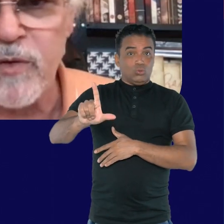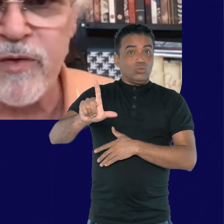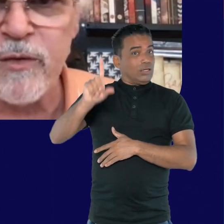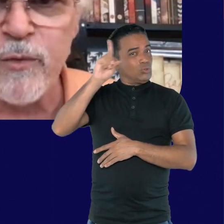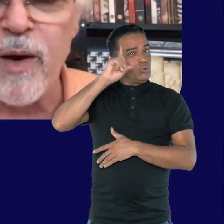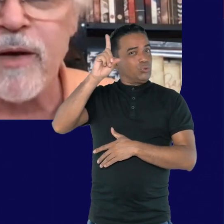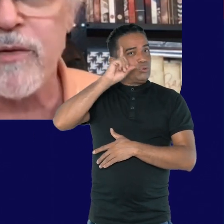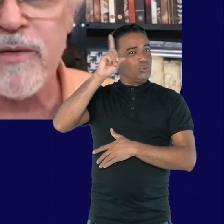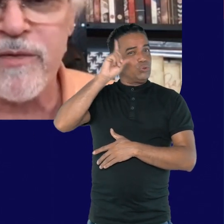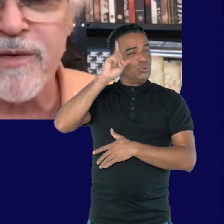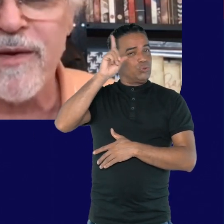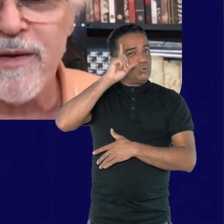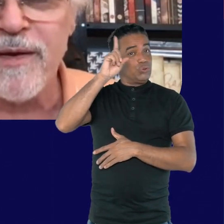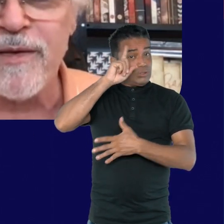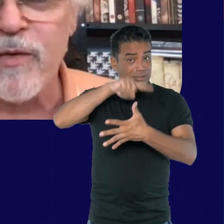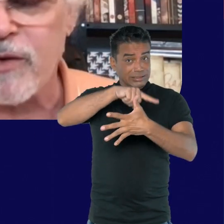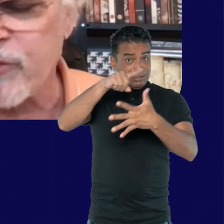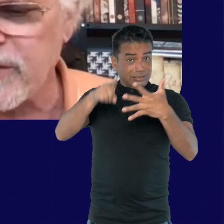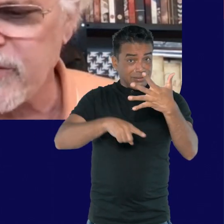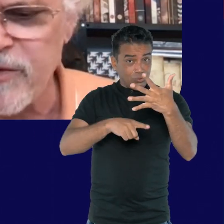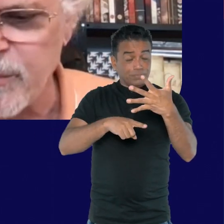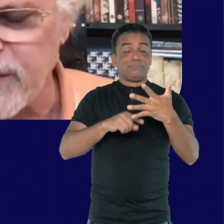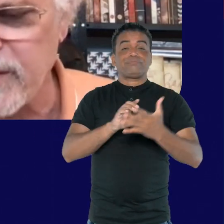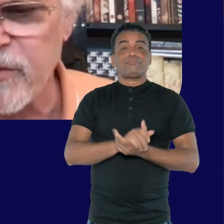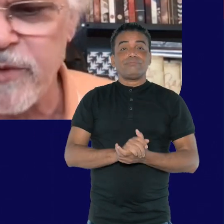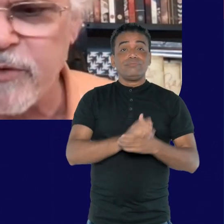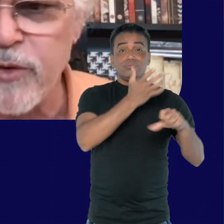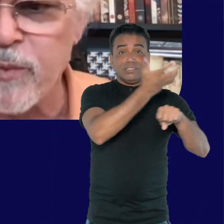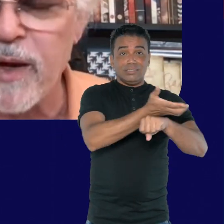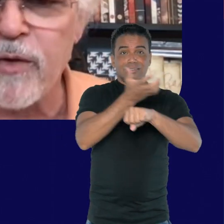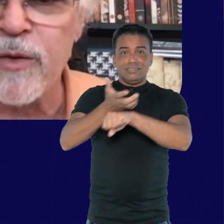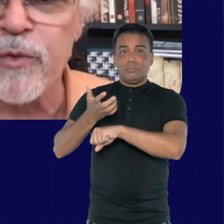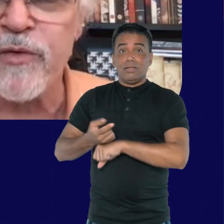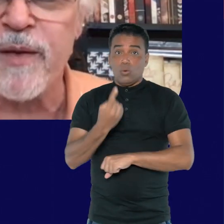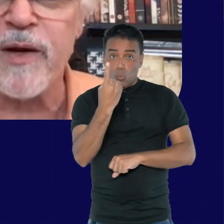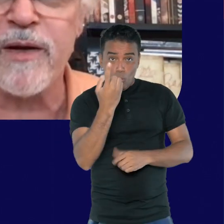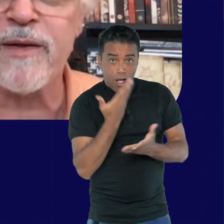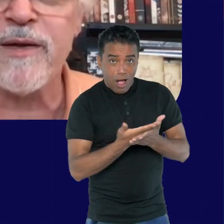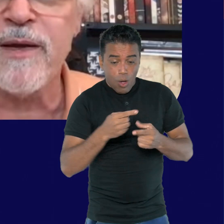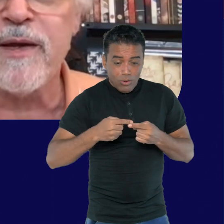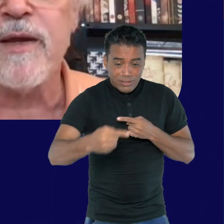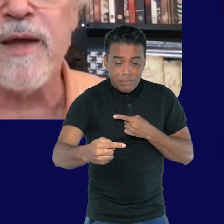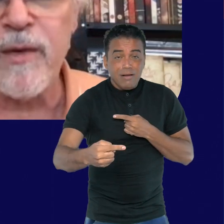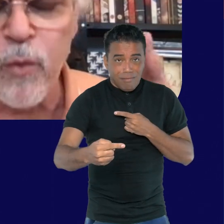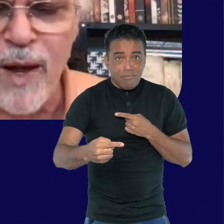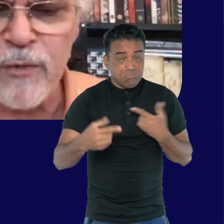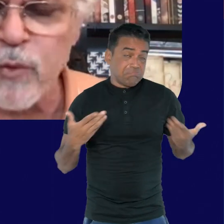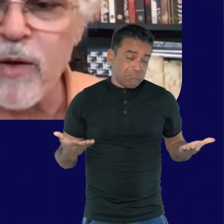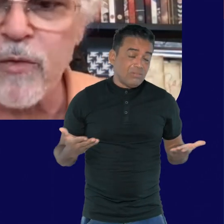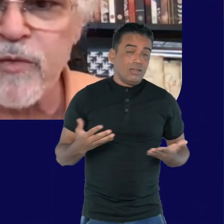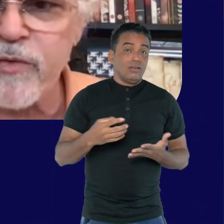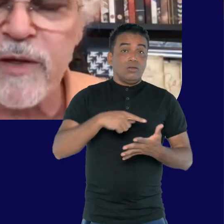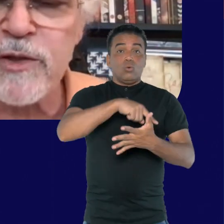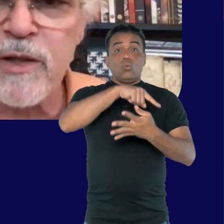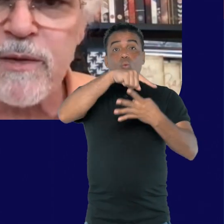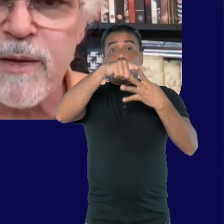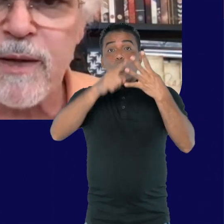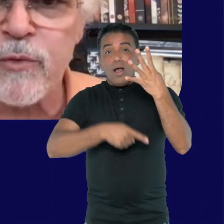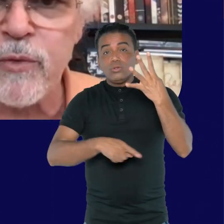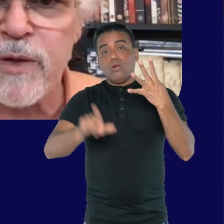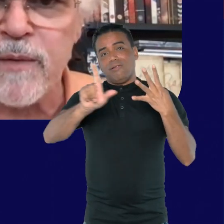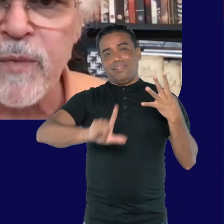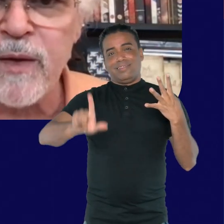dia. 5 aulas, então as outras disciplinas vão ter só uma aula por semana e 4 aulas vão ser